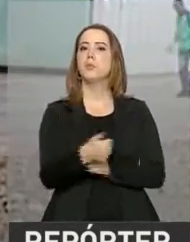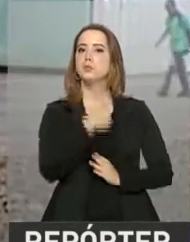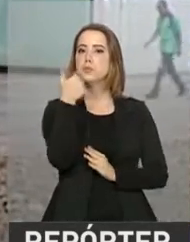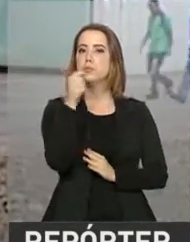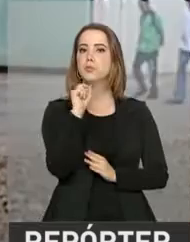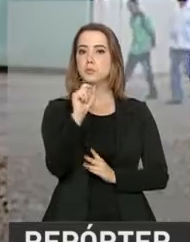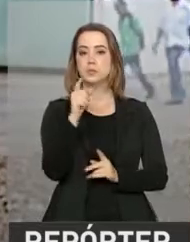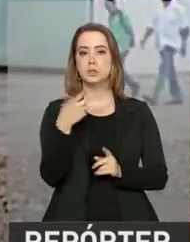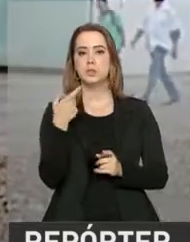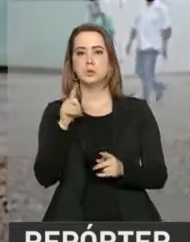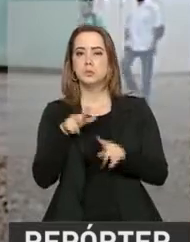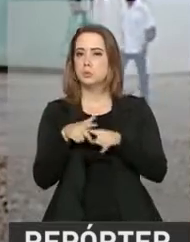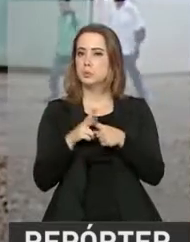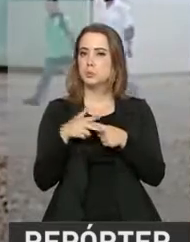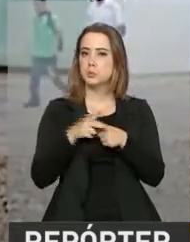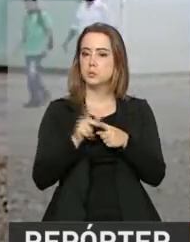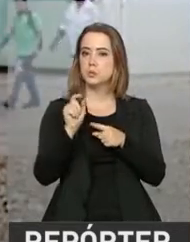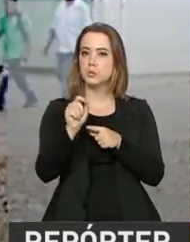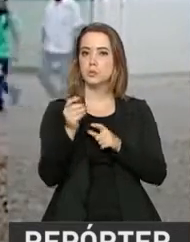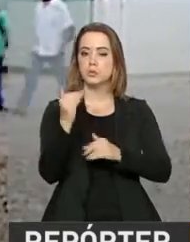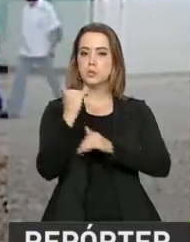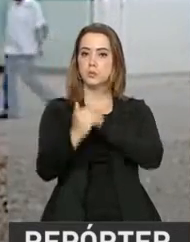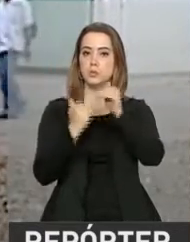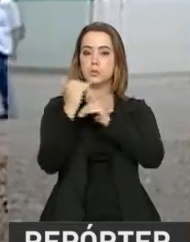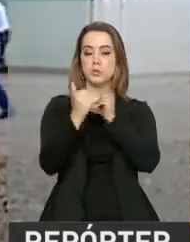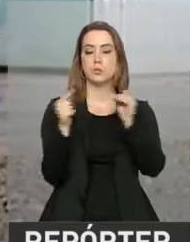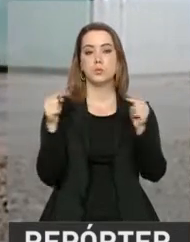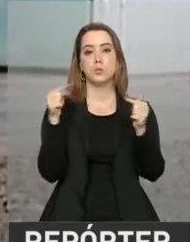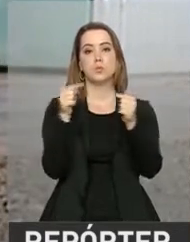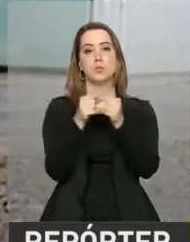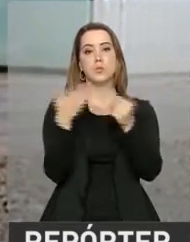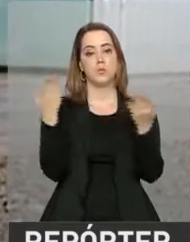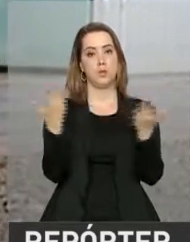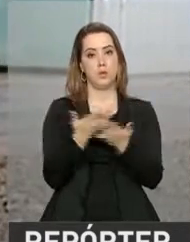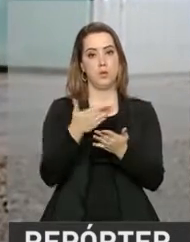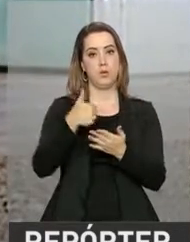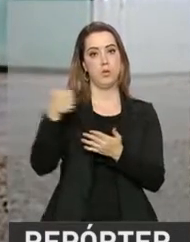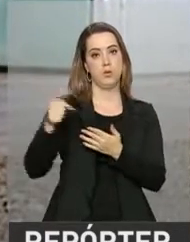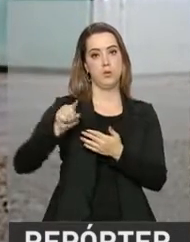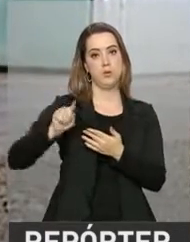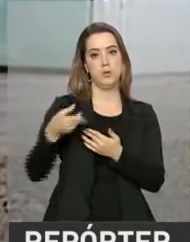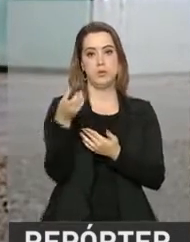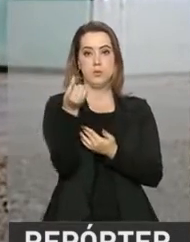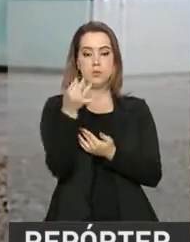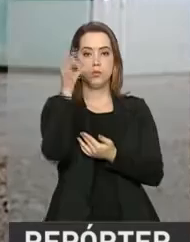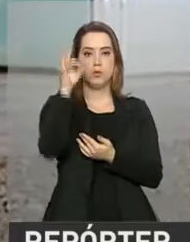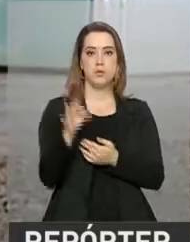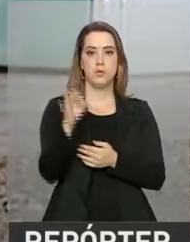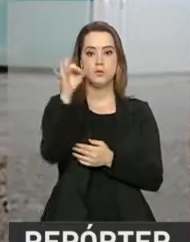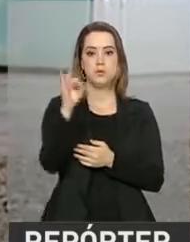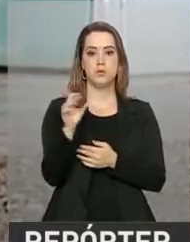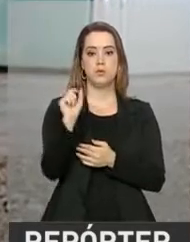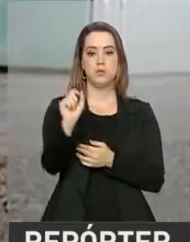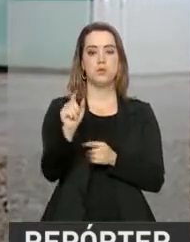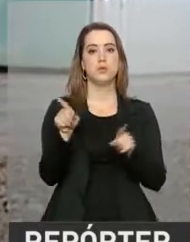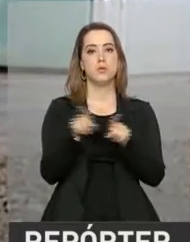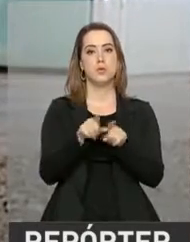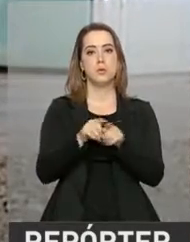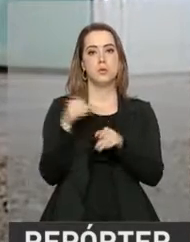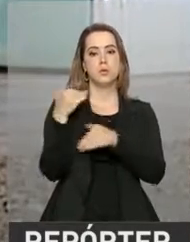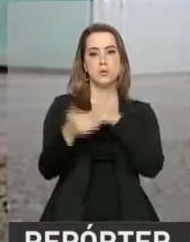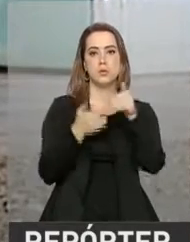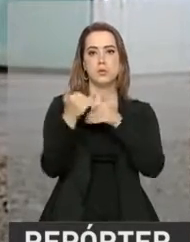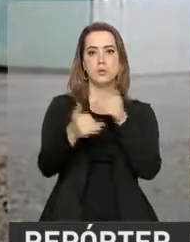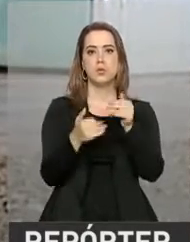de crescimento para a economia em 2017 de 1,2% para 1,6%. Teve a projeção